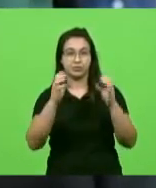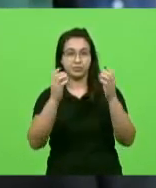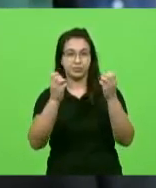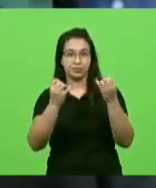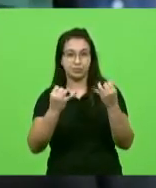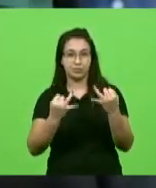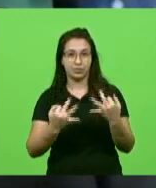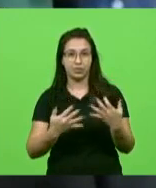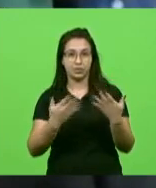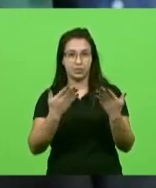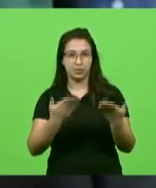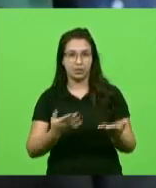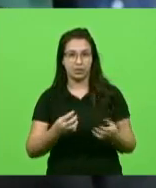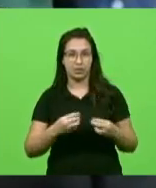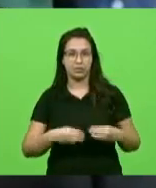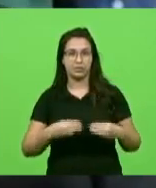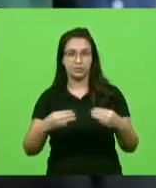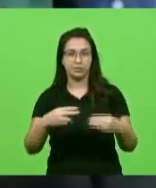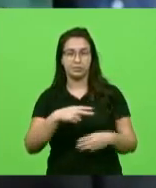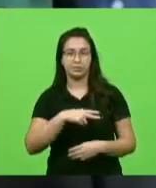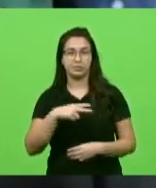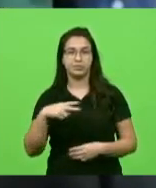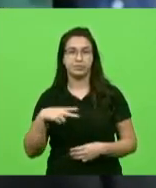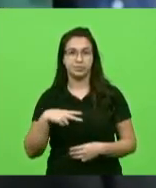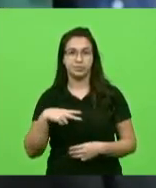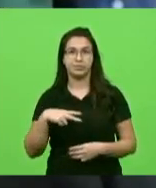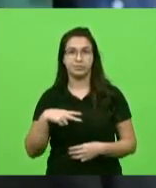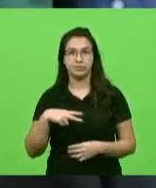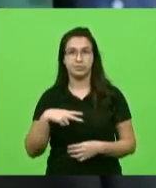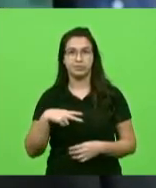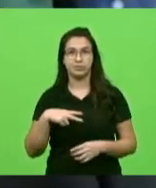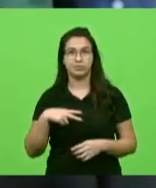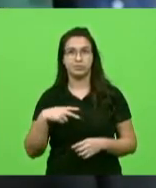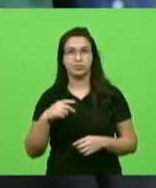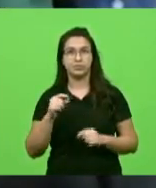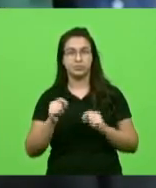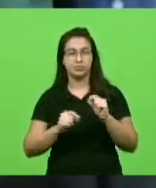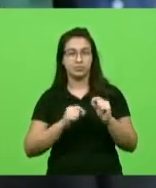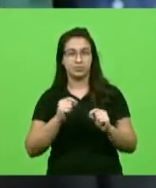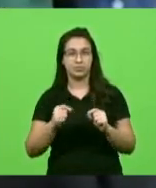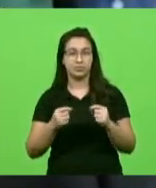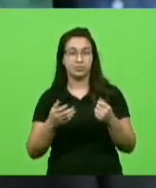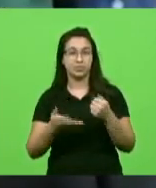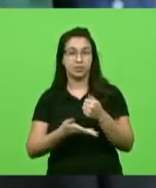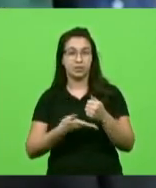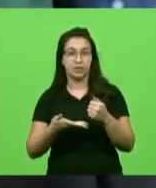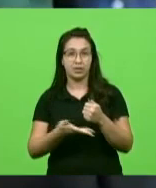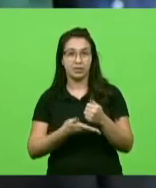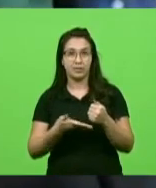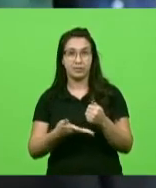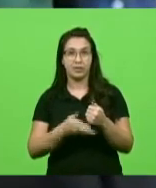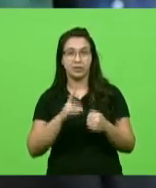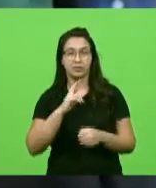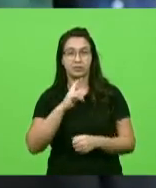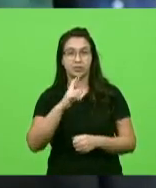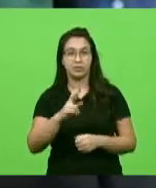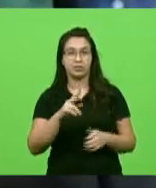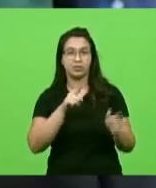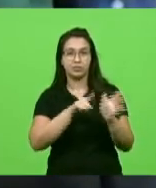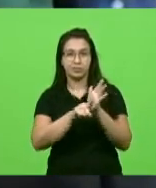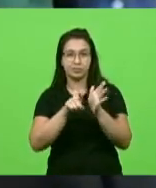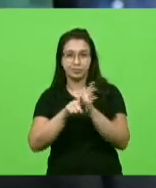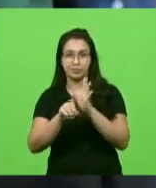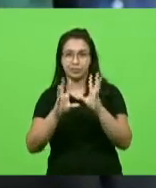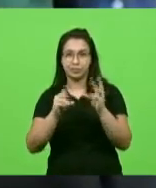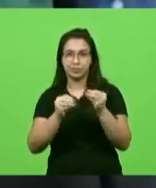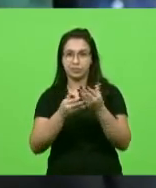depoimento para estava Ministério Público Santa Catarina acima referir o qual embaçar a as respostas aos questionamentos de vossa ser